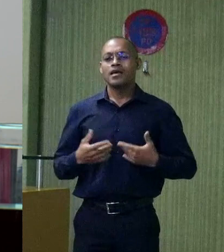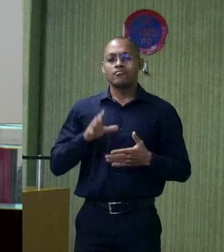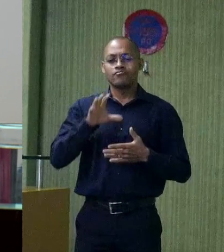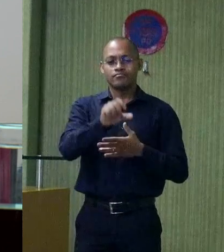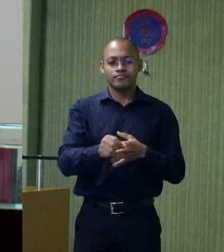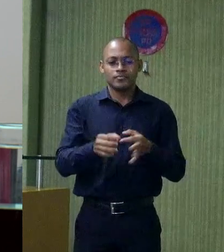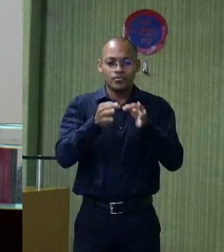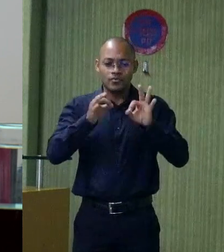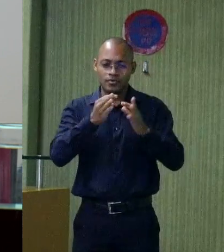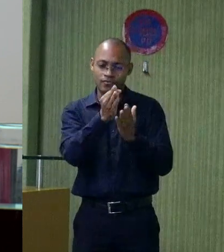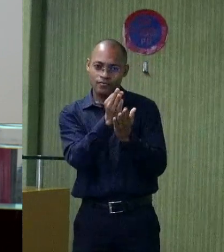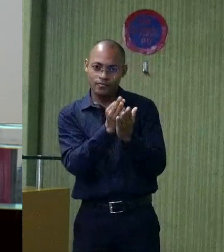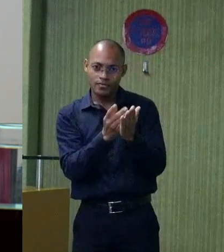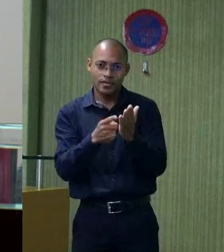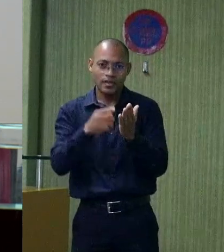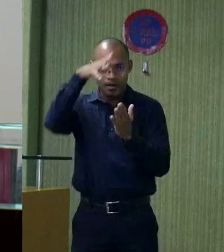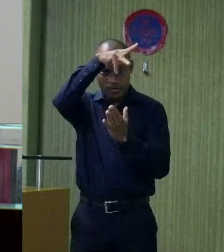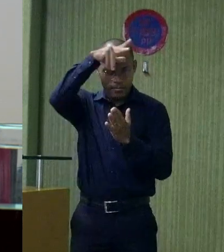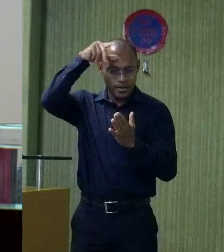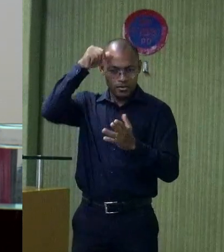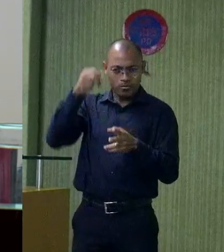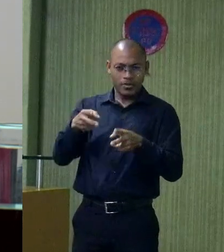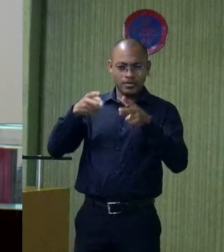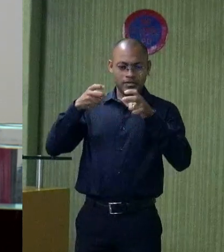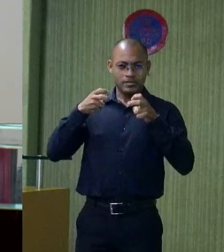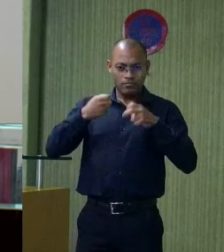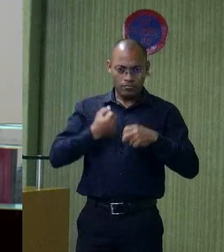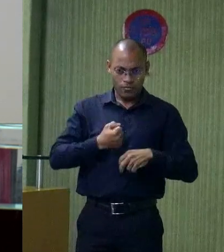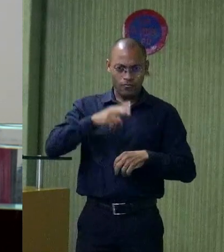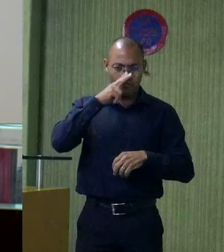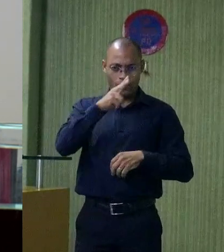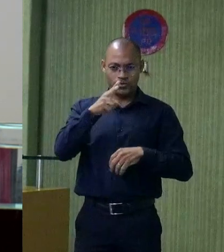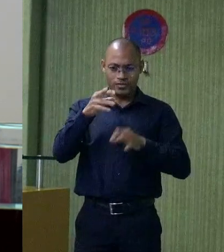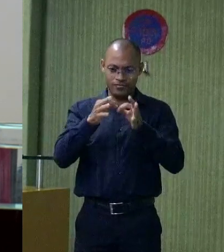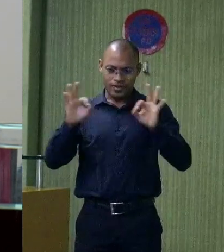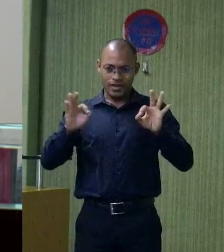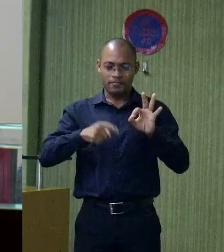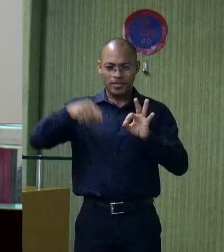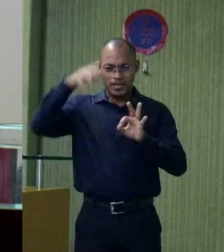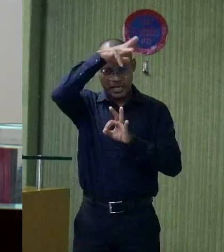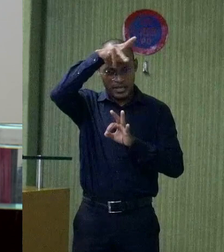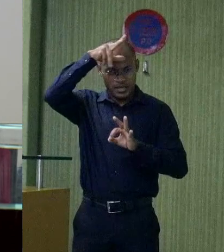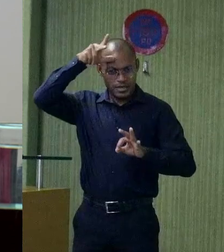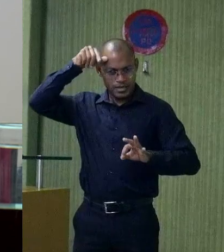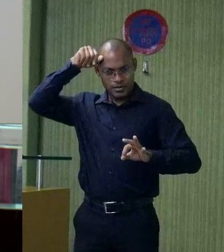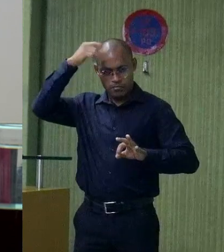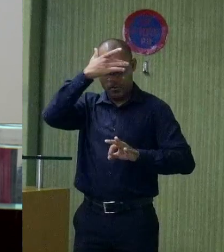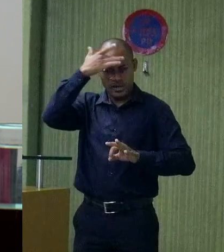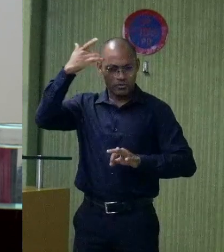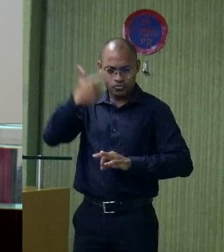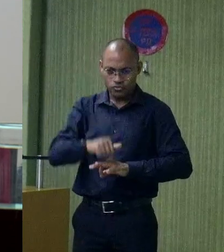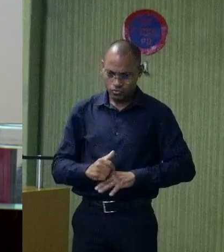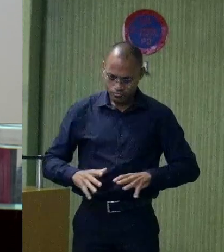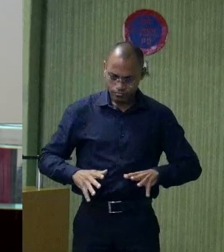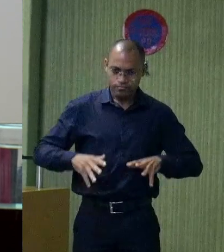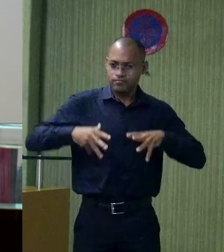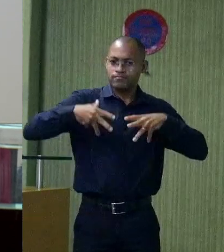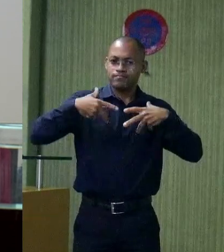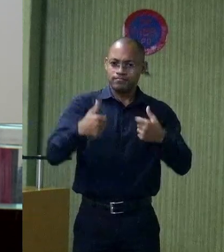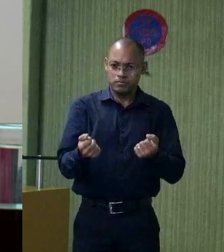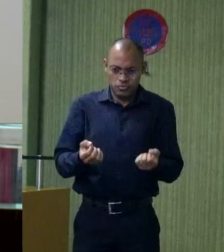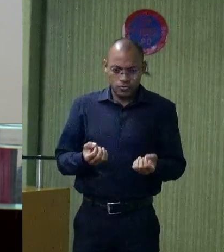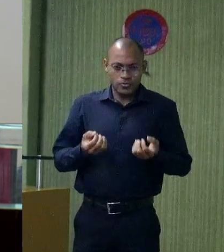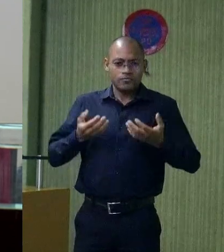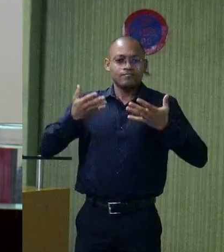bravura do povo do Amazonas né quando lá diz Amazonas de bravos que doam sem orgulho nem